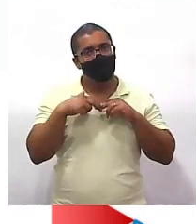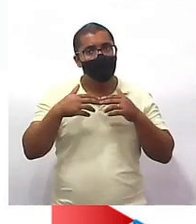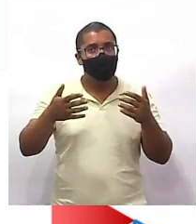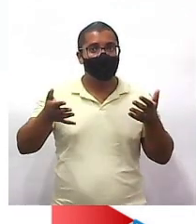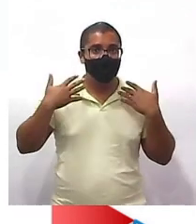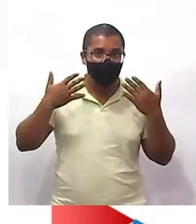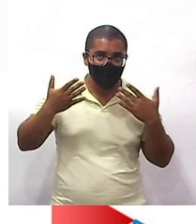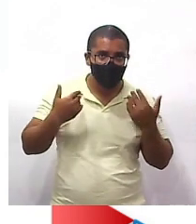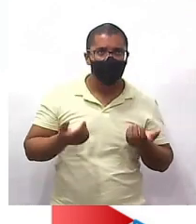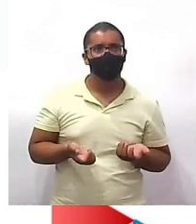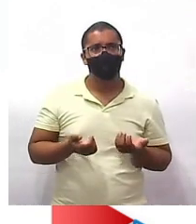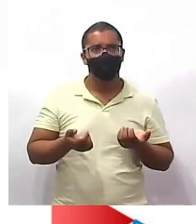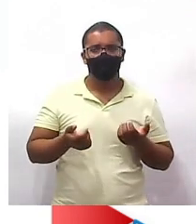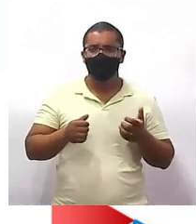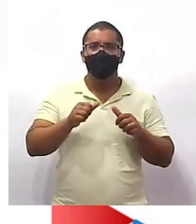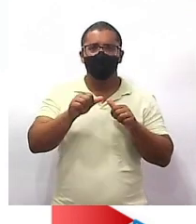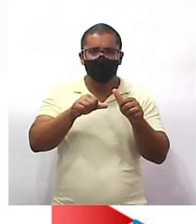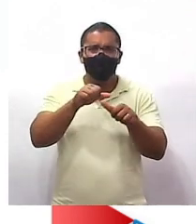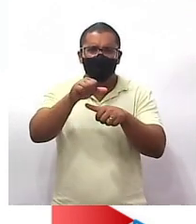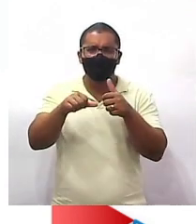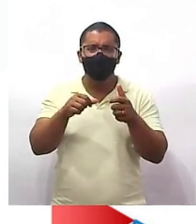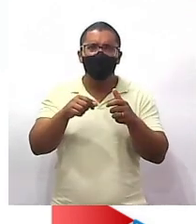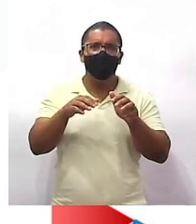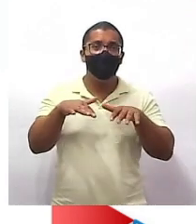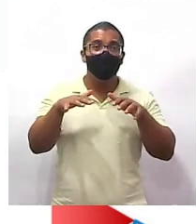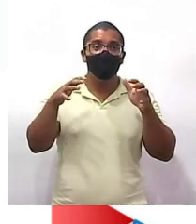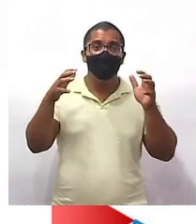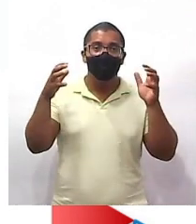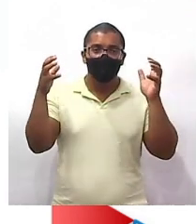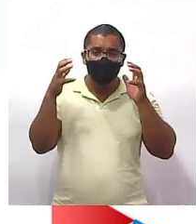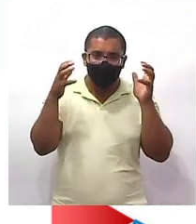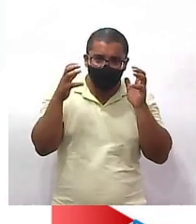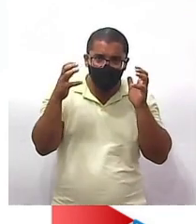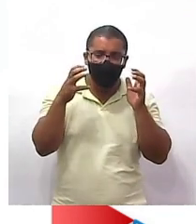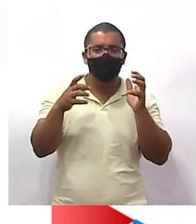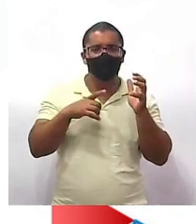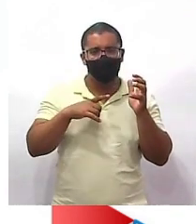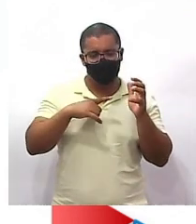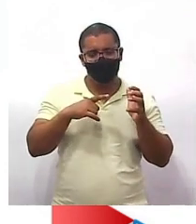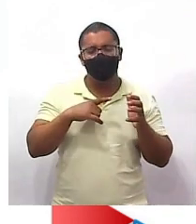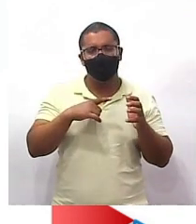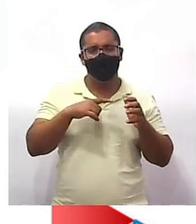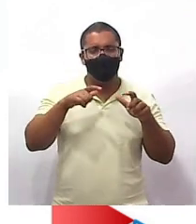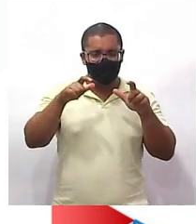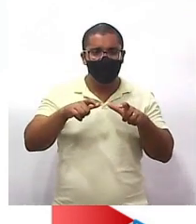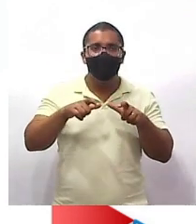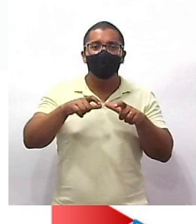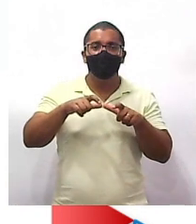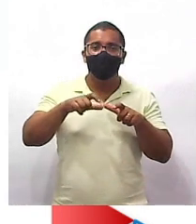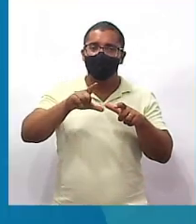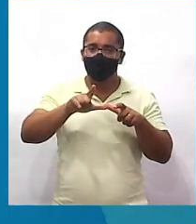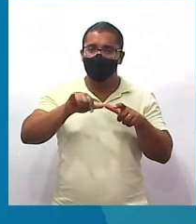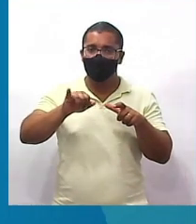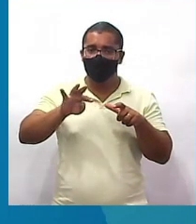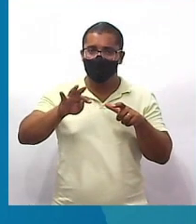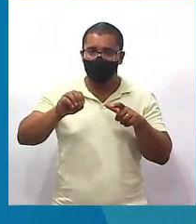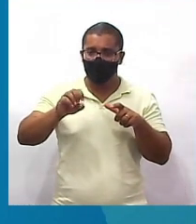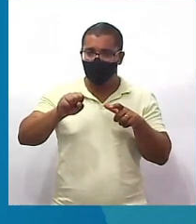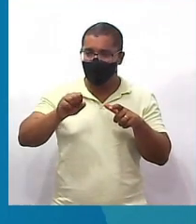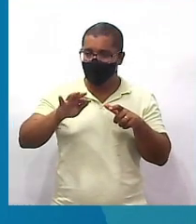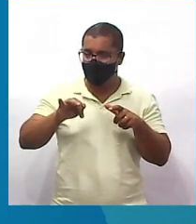do intemperismo ou mesmo da pressão do interior da litosfera. E quando isso daí